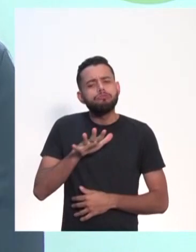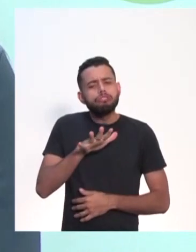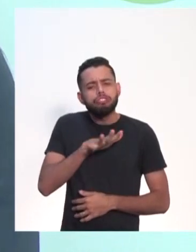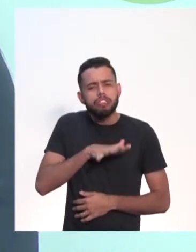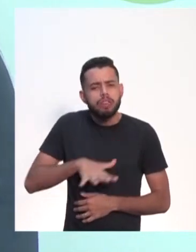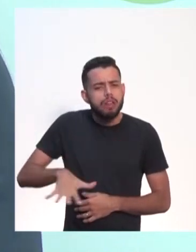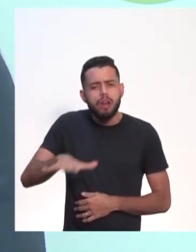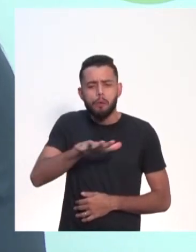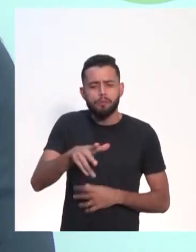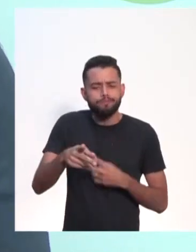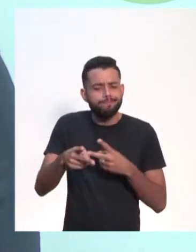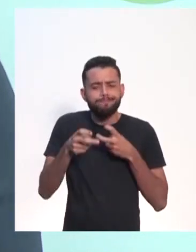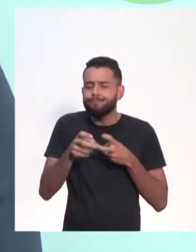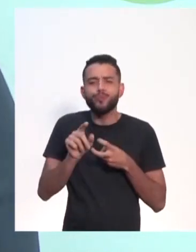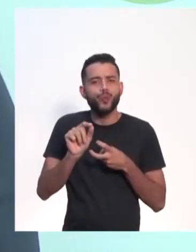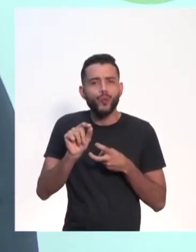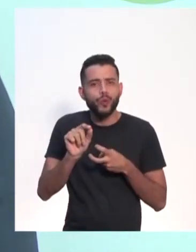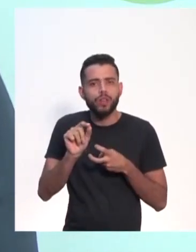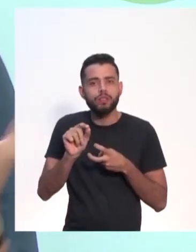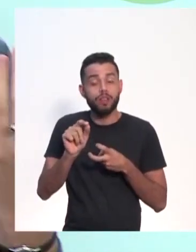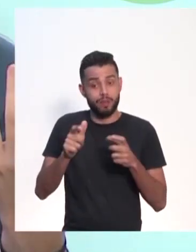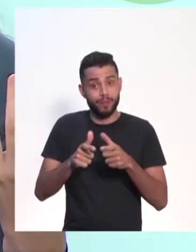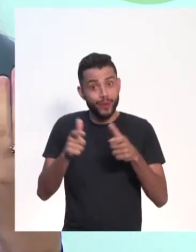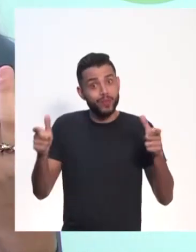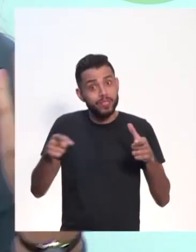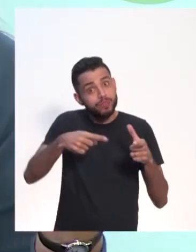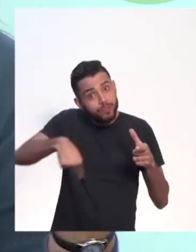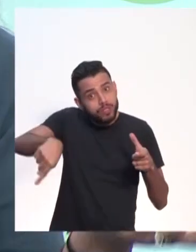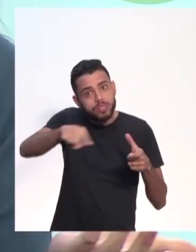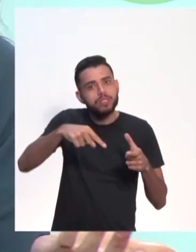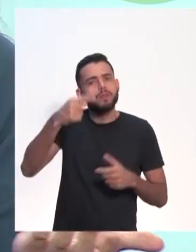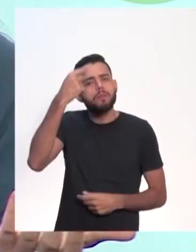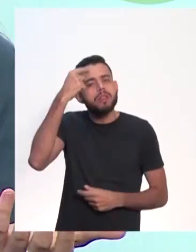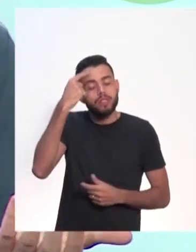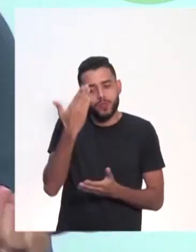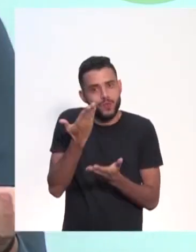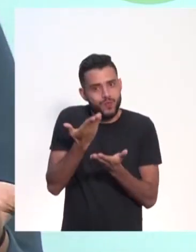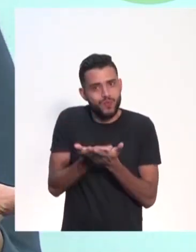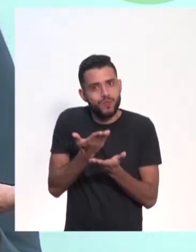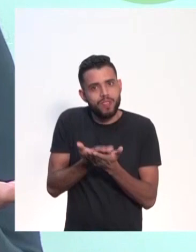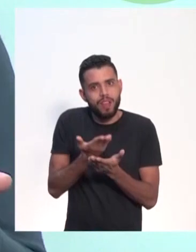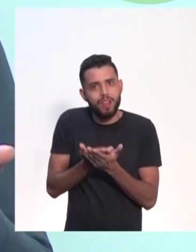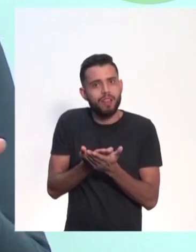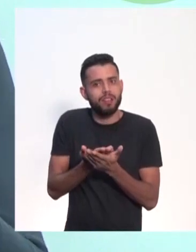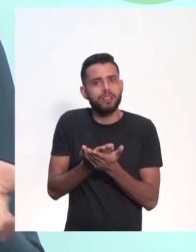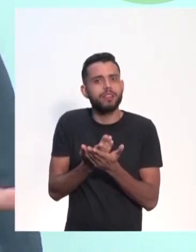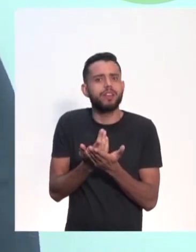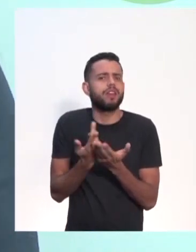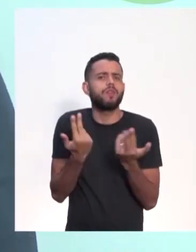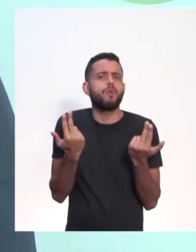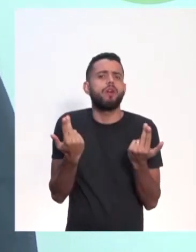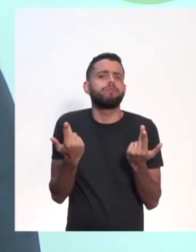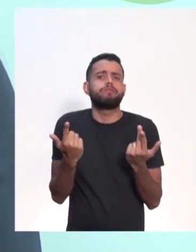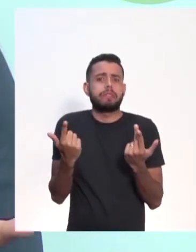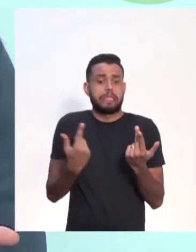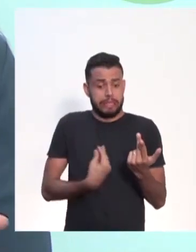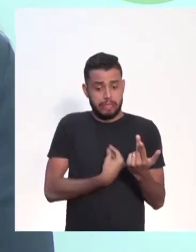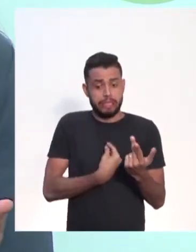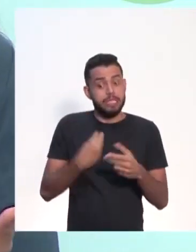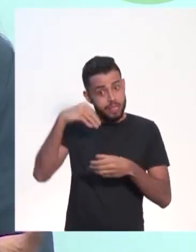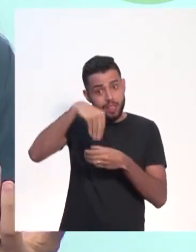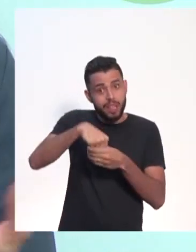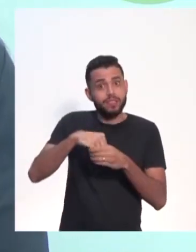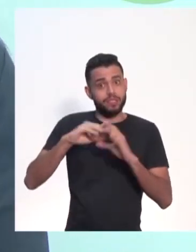consegue perceber é que a maior parte de vocês associa o ato de estudar com o ato de estar na escola.